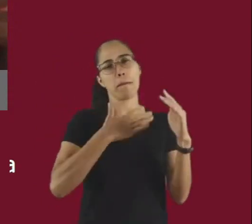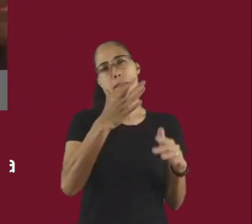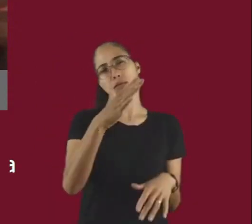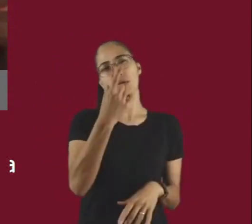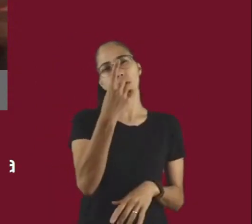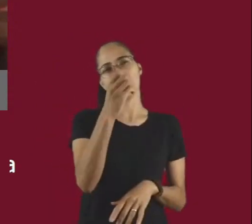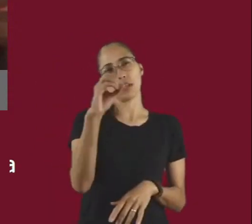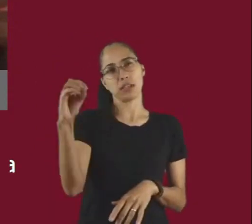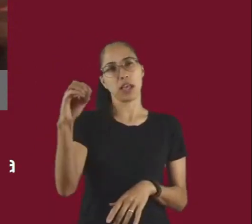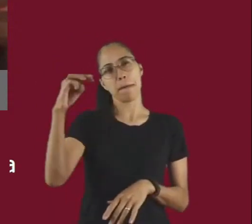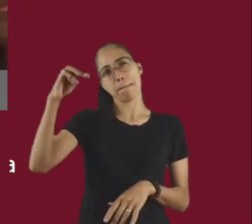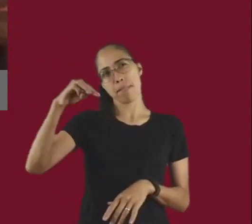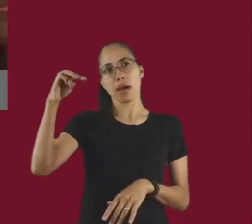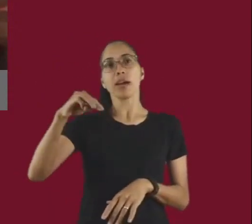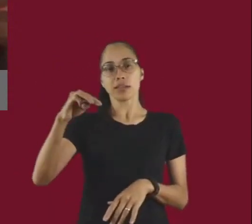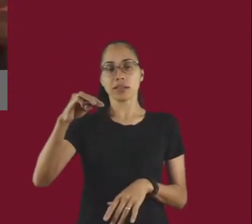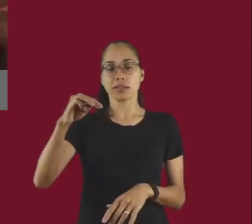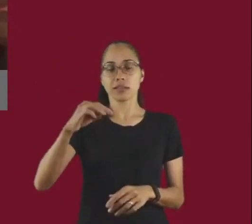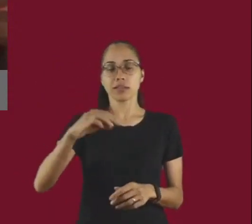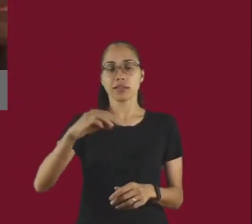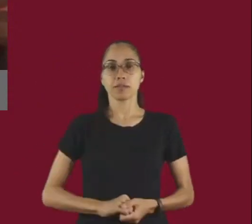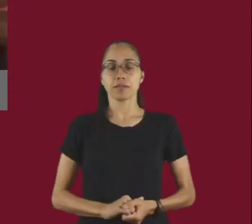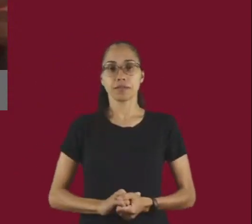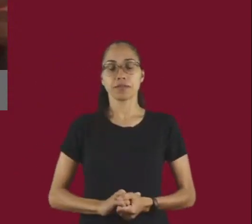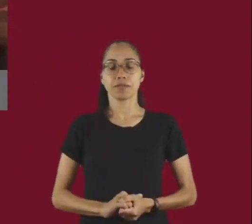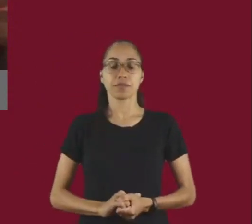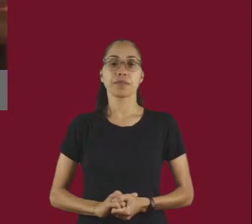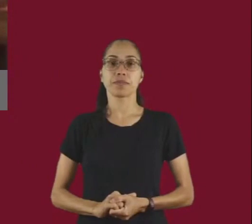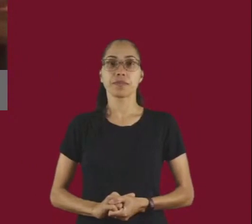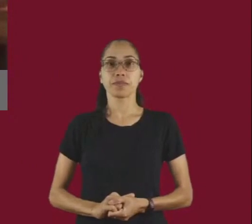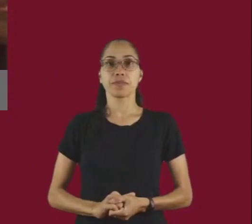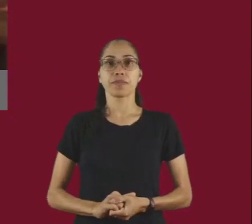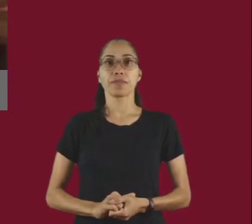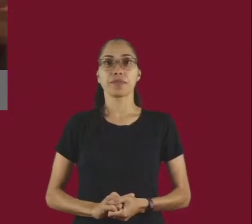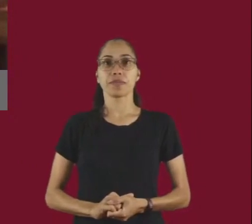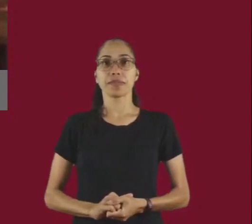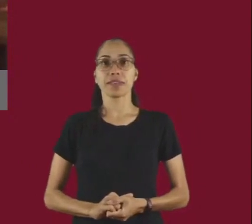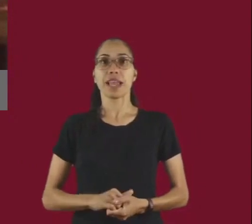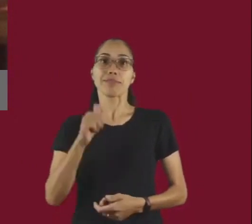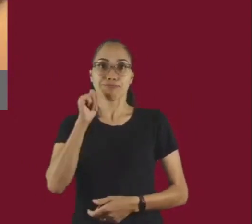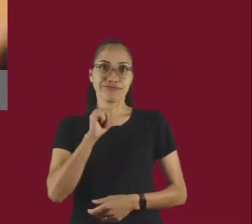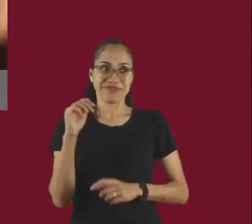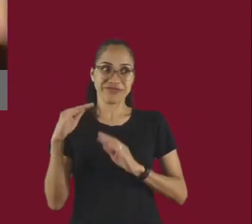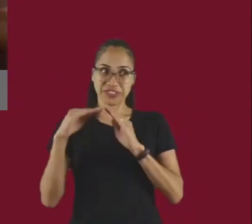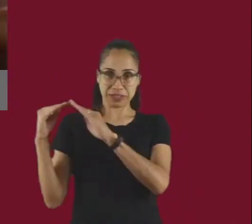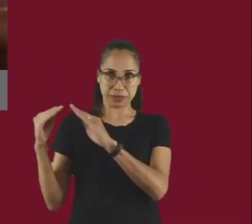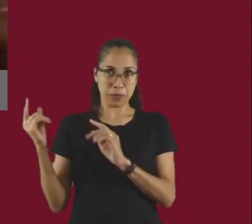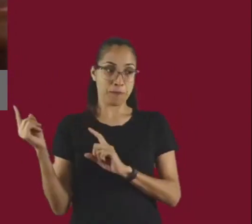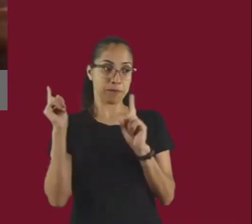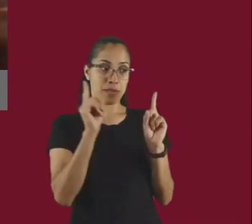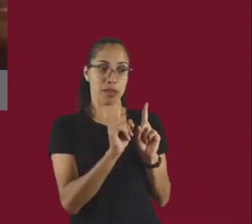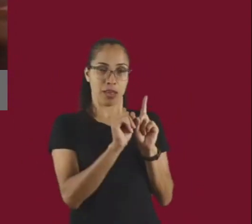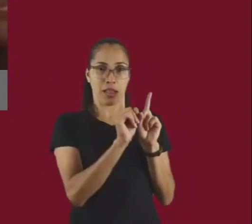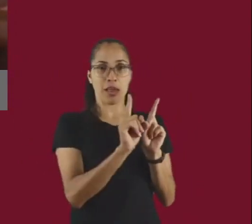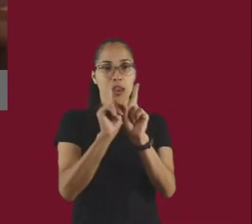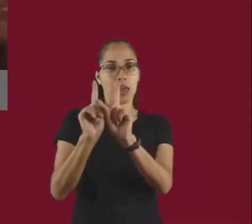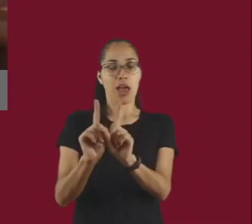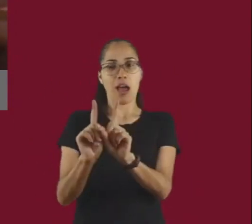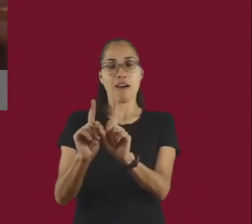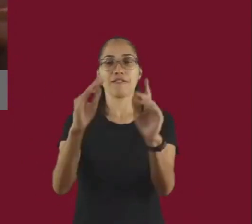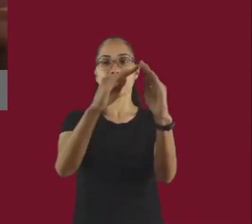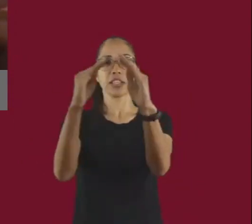metros, e ela A gente foi eu, alguns vizinhos, né,